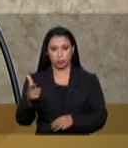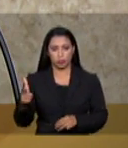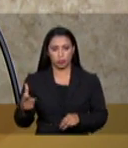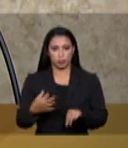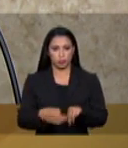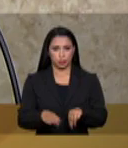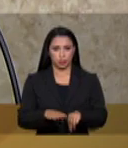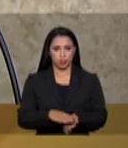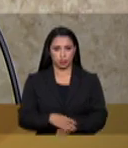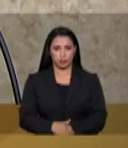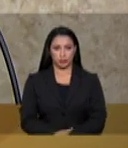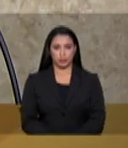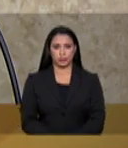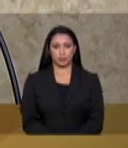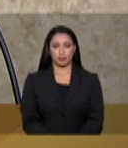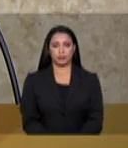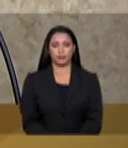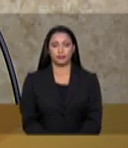subsequentes a